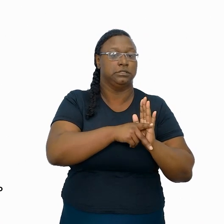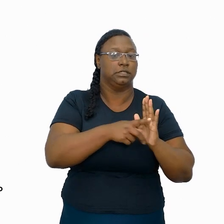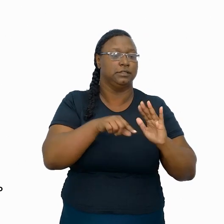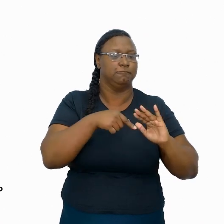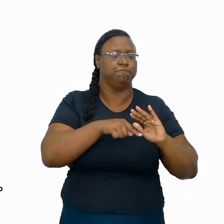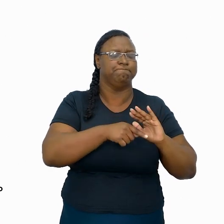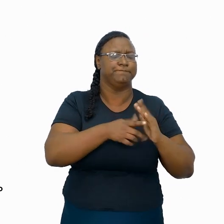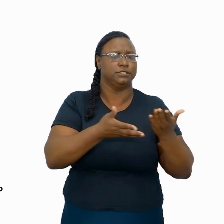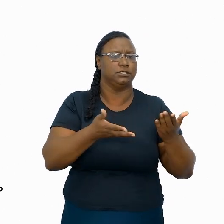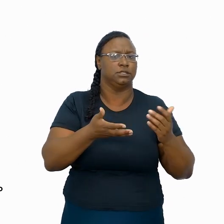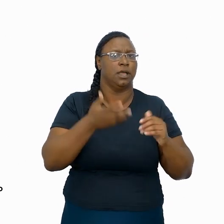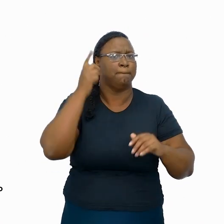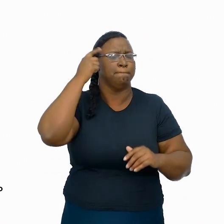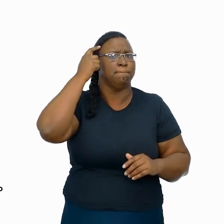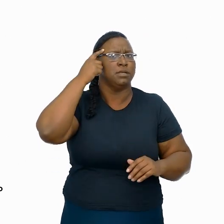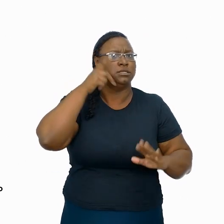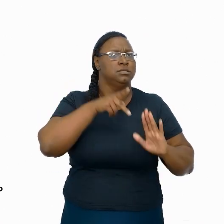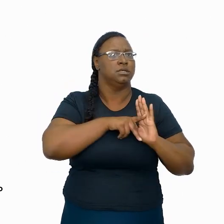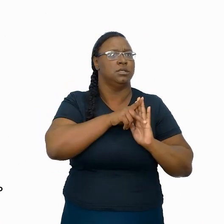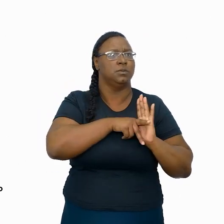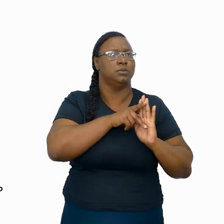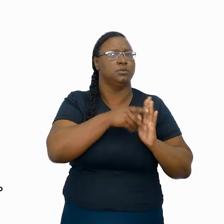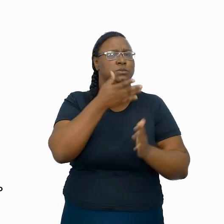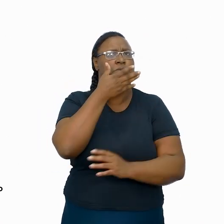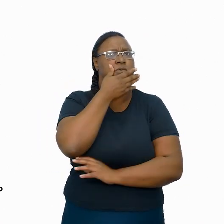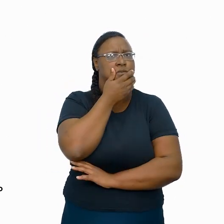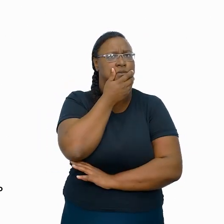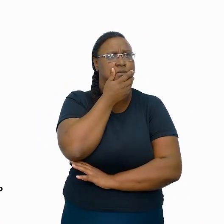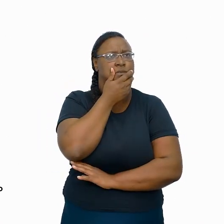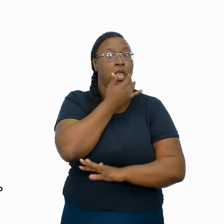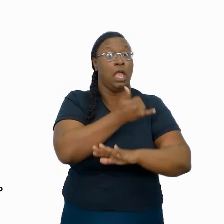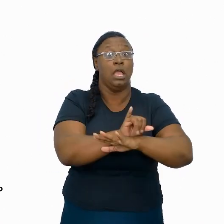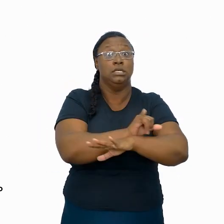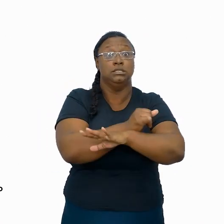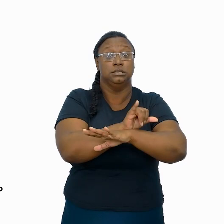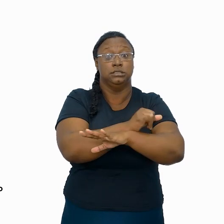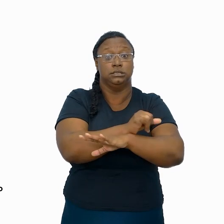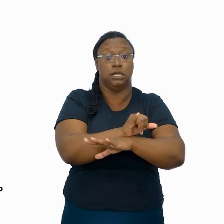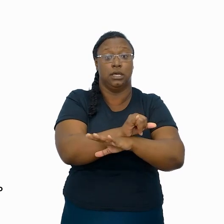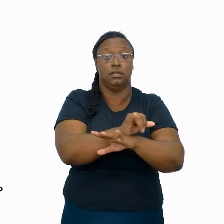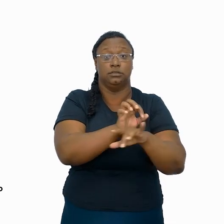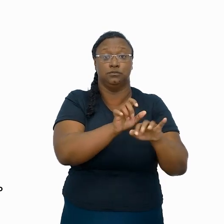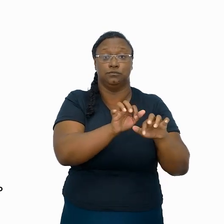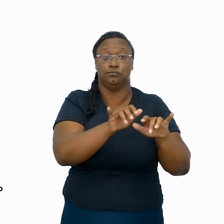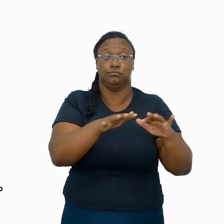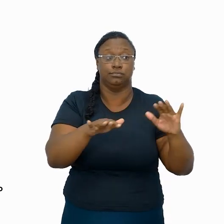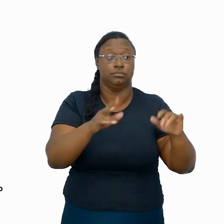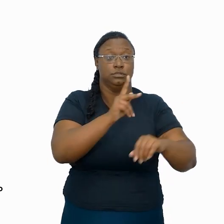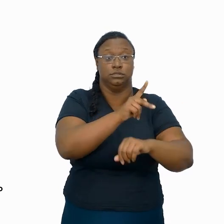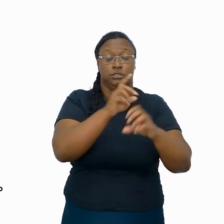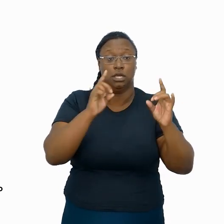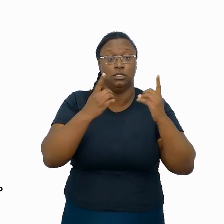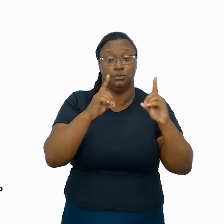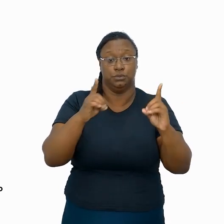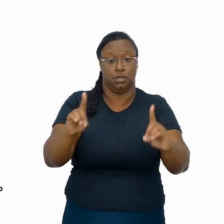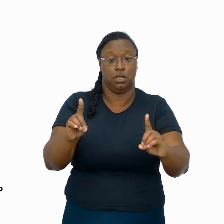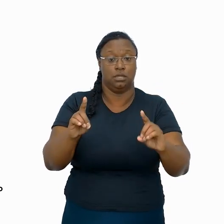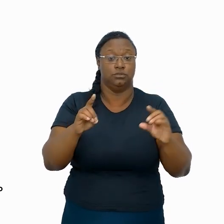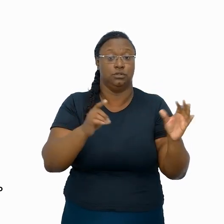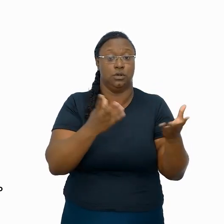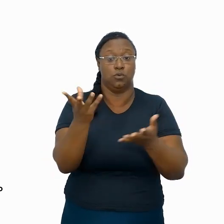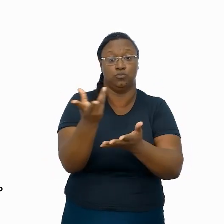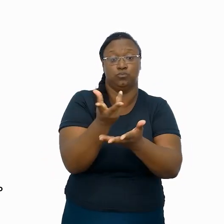Pensar lá, né, uma pergunta de investigação, estratégias didáticas que permitam coletar dados, construir